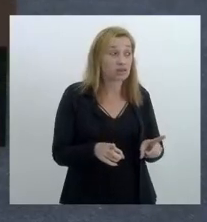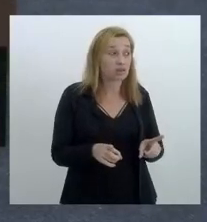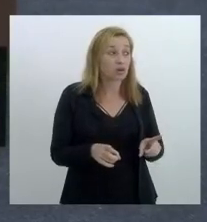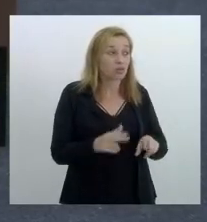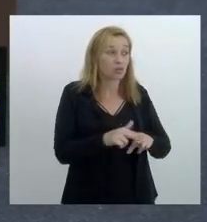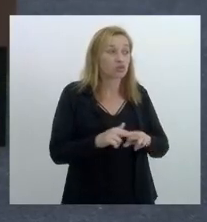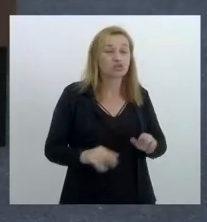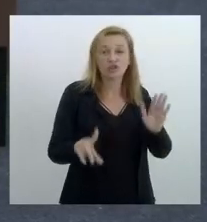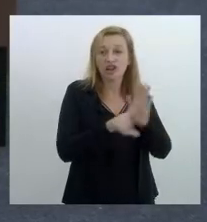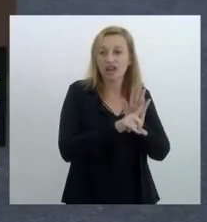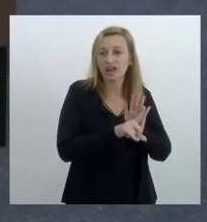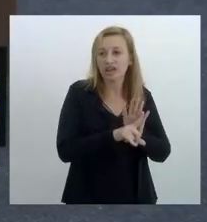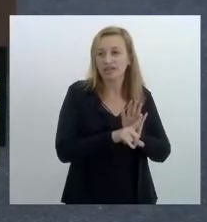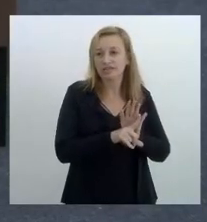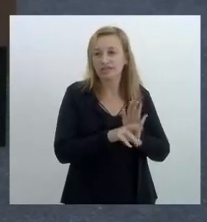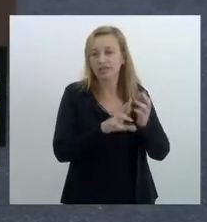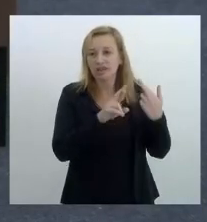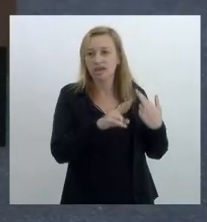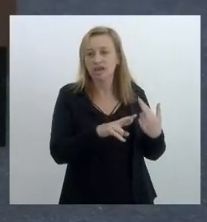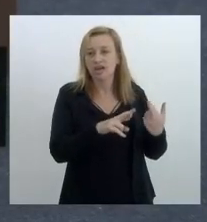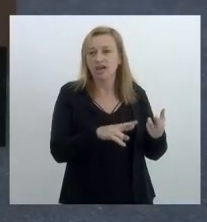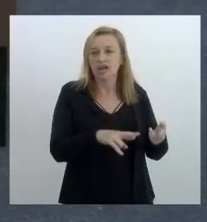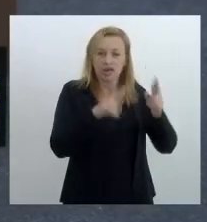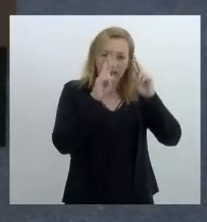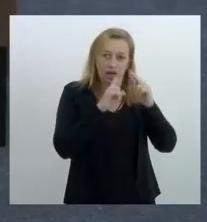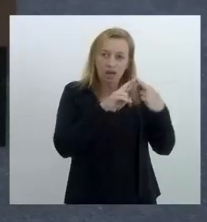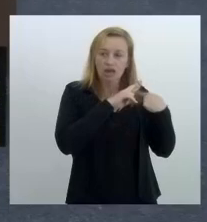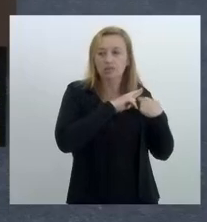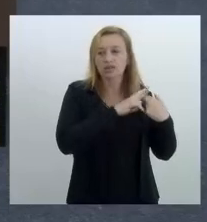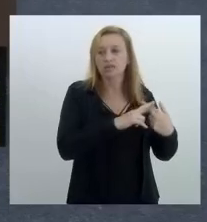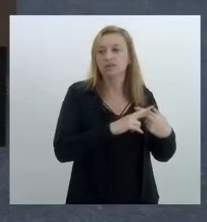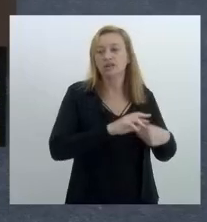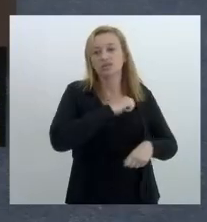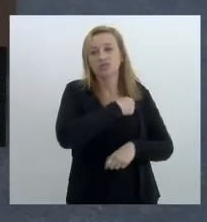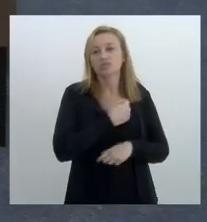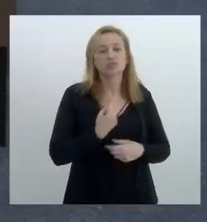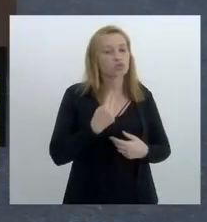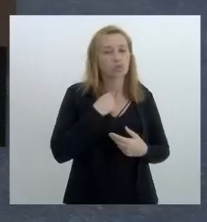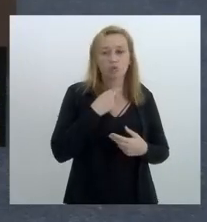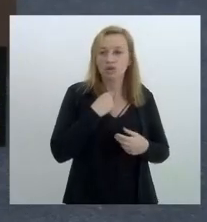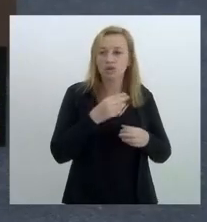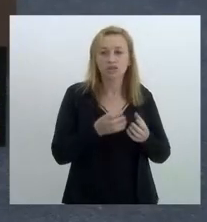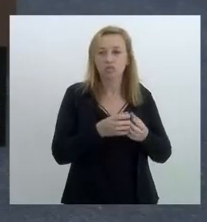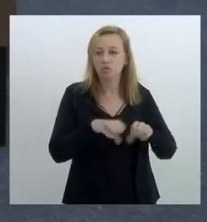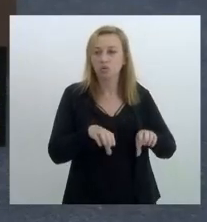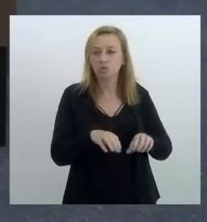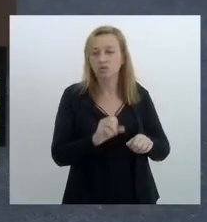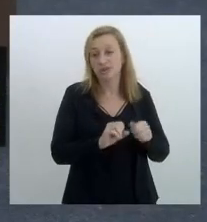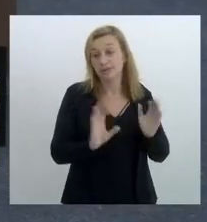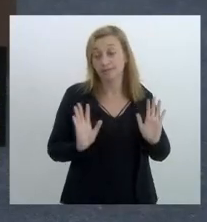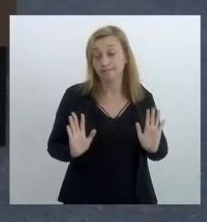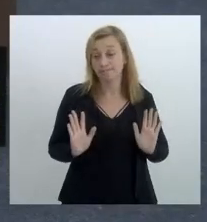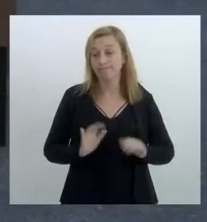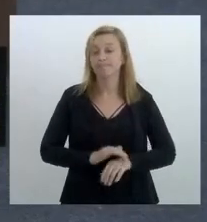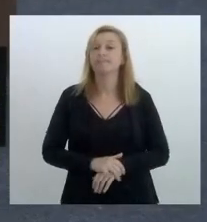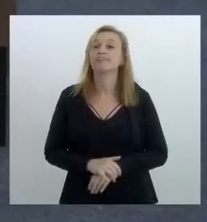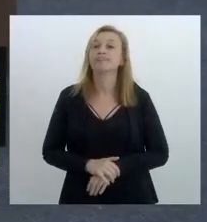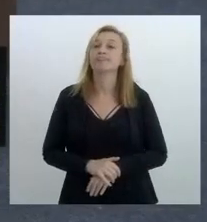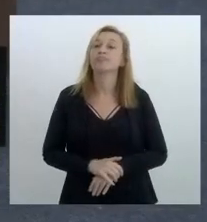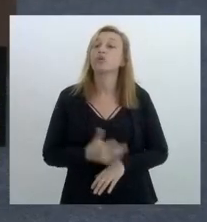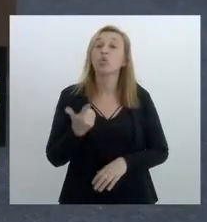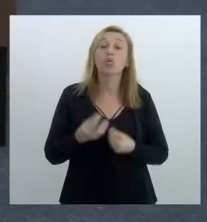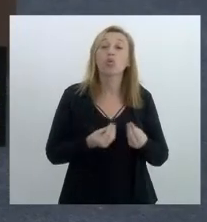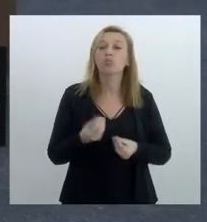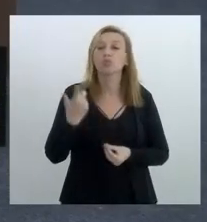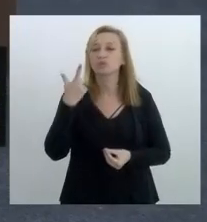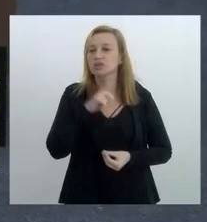lei de responsabilidade fiscal, somos impossibilitados de realizar o nosso concurso. Como conseguir